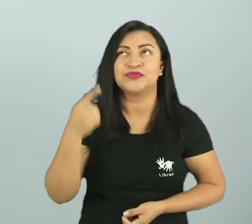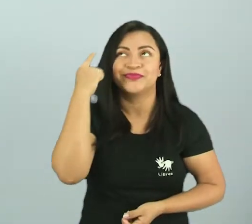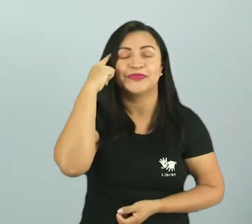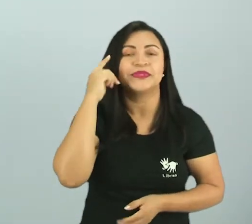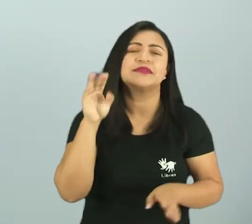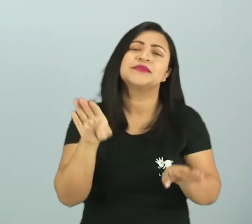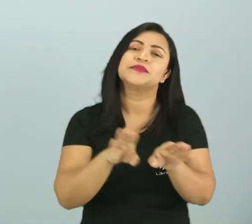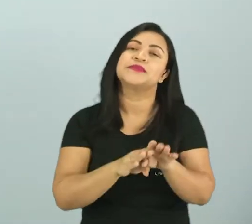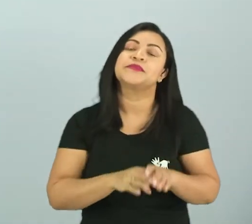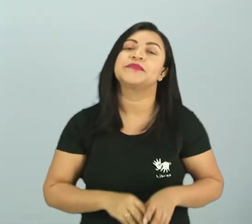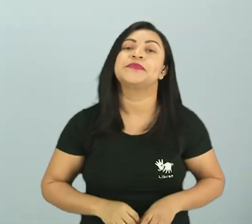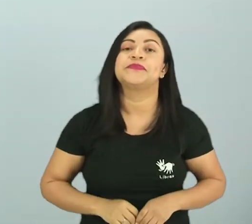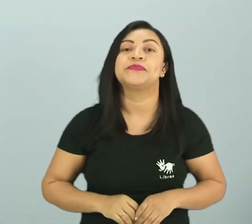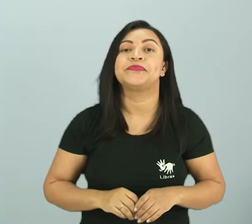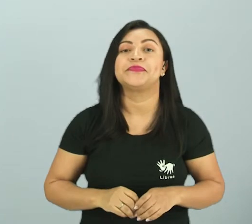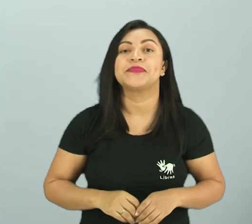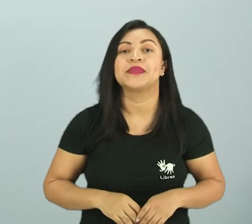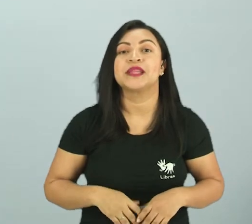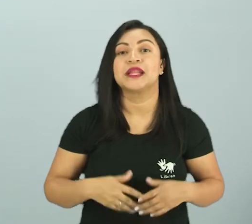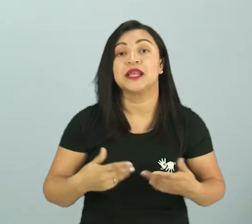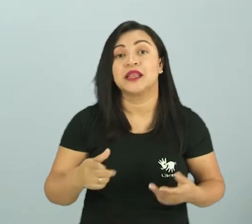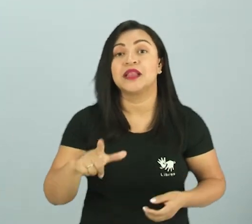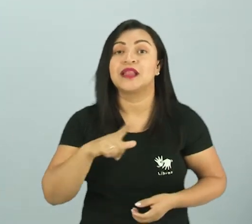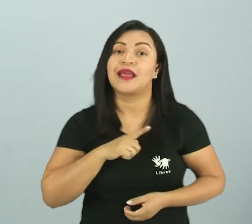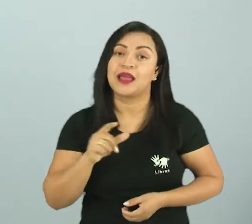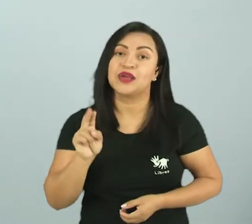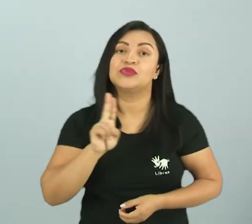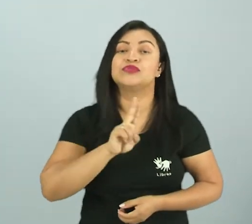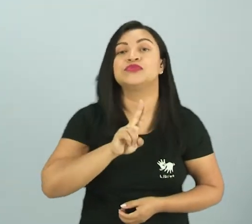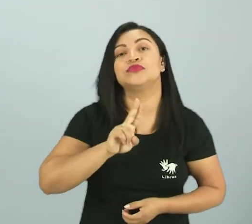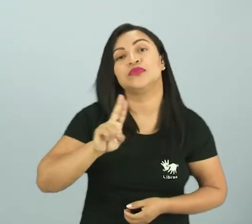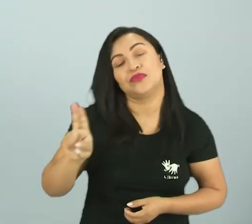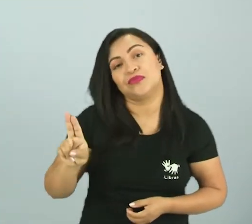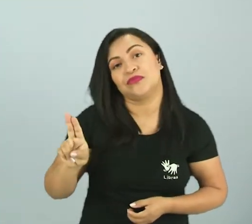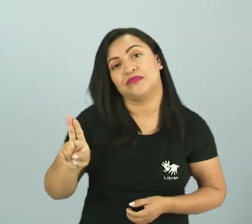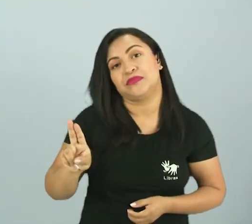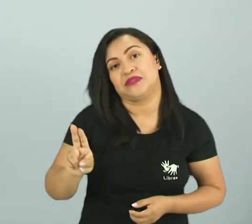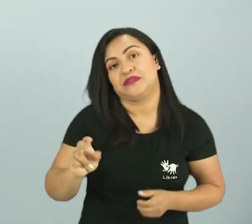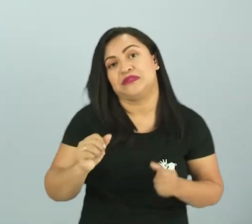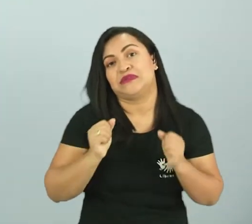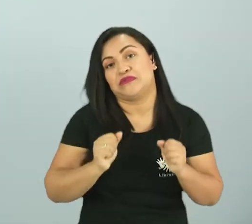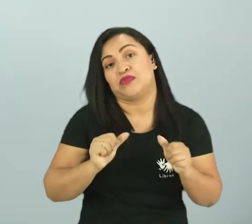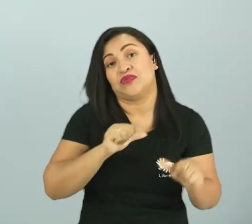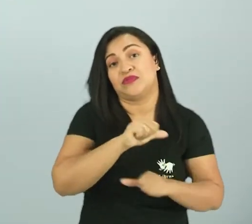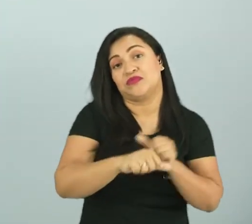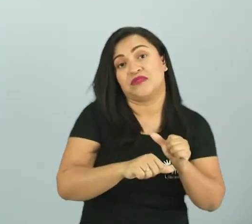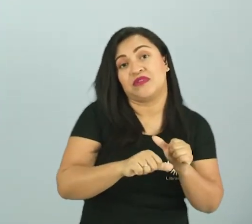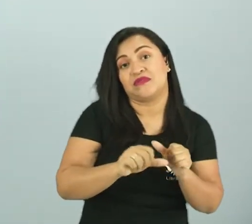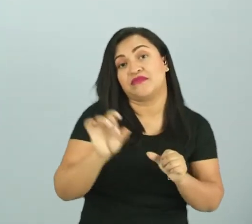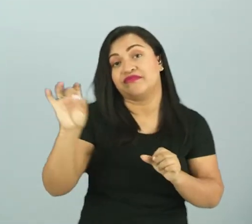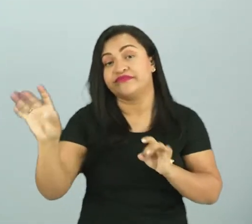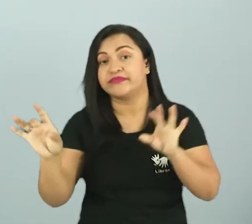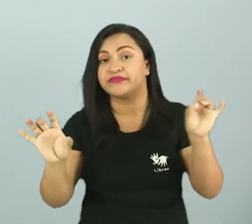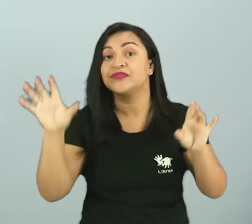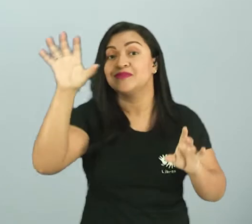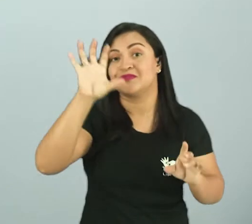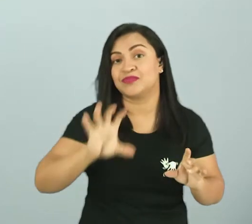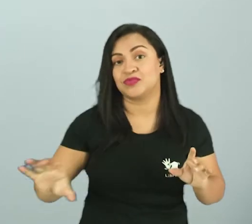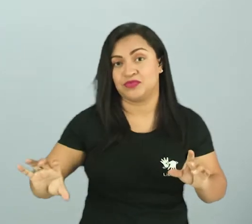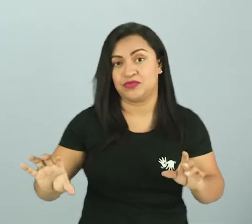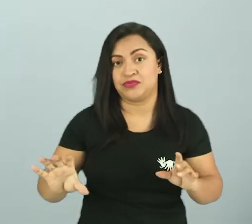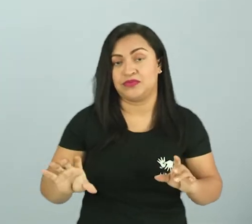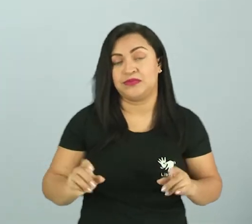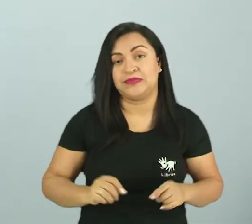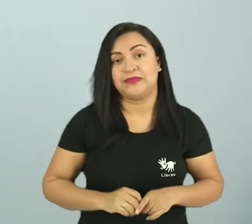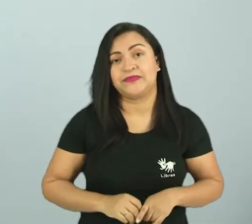que existem nomenclaturas que elas podem mudar de região para região, mas que